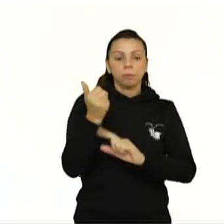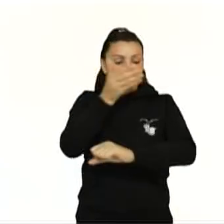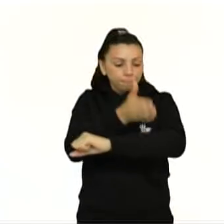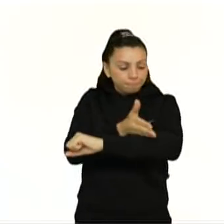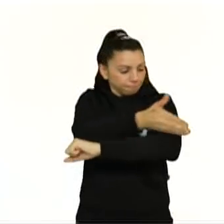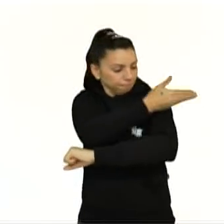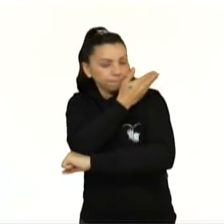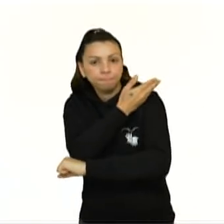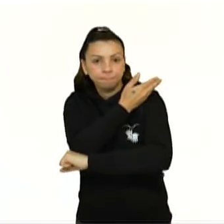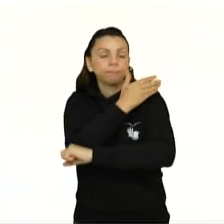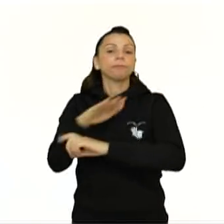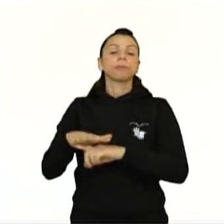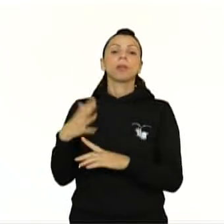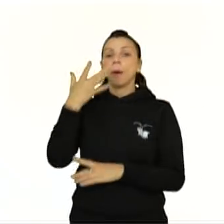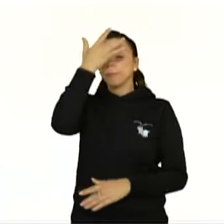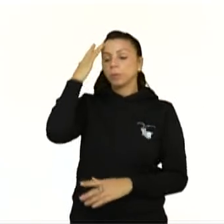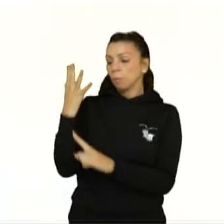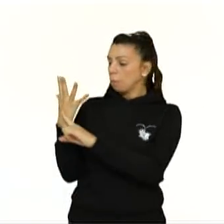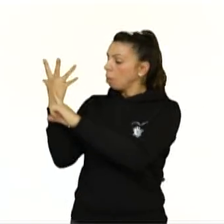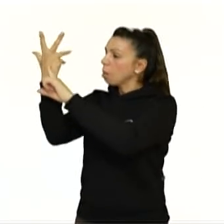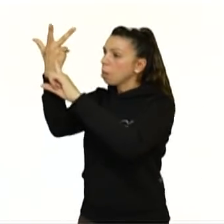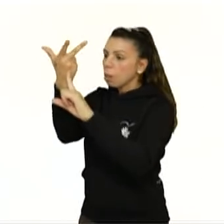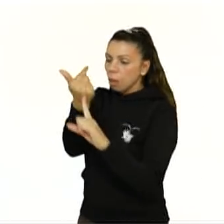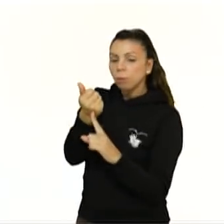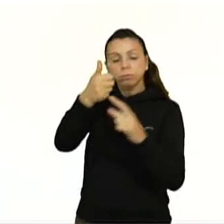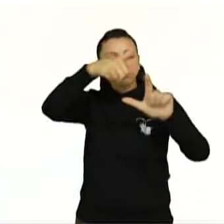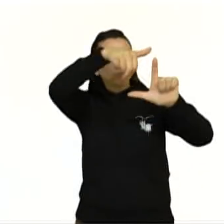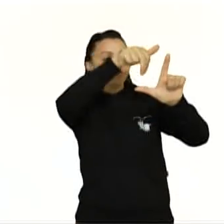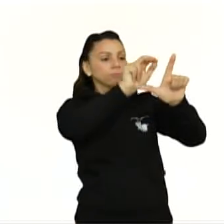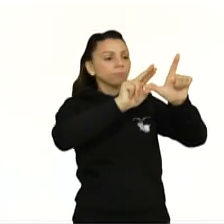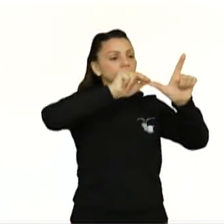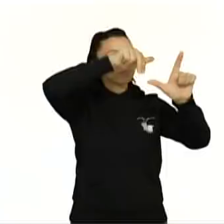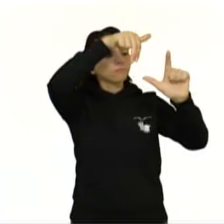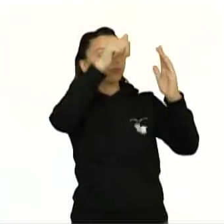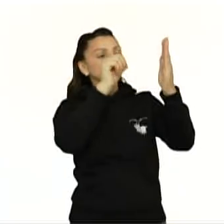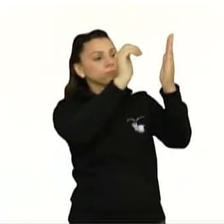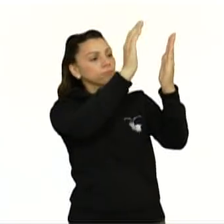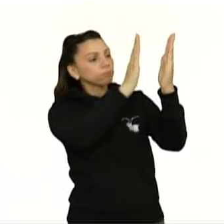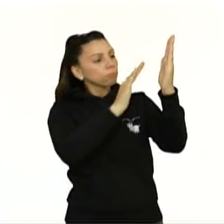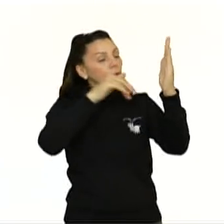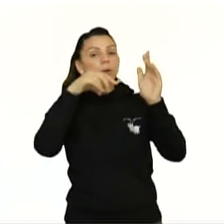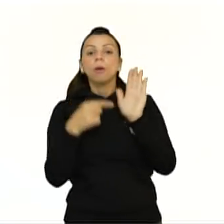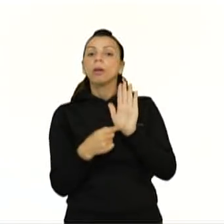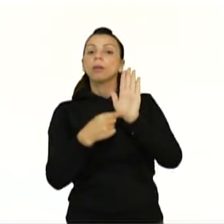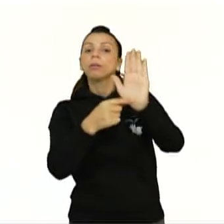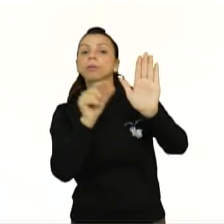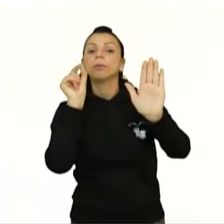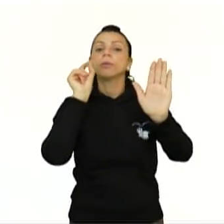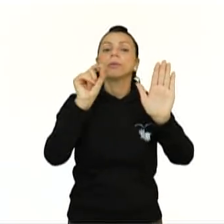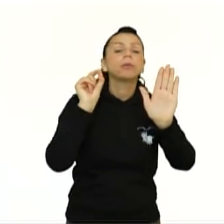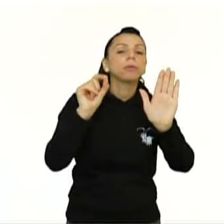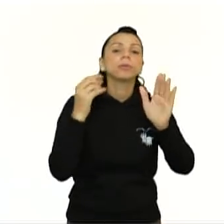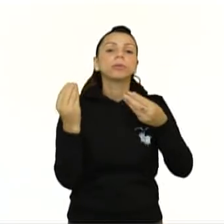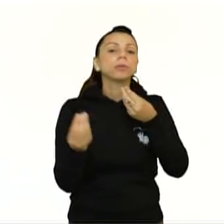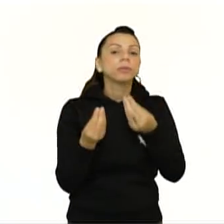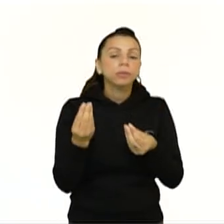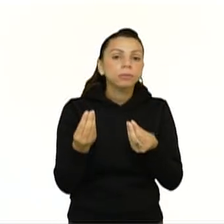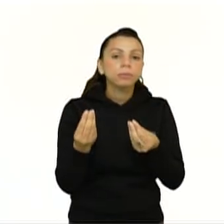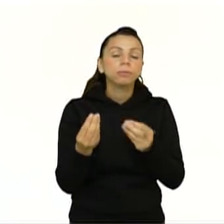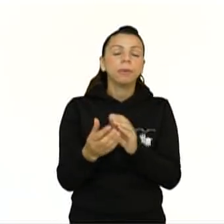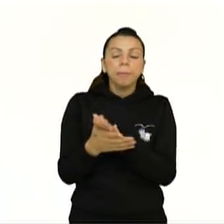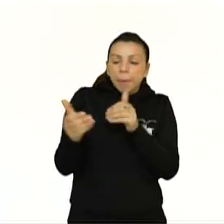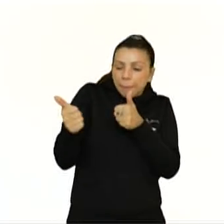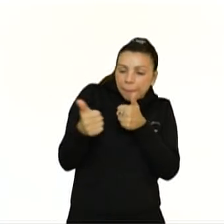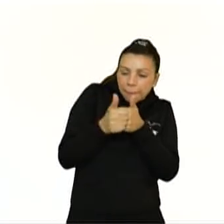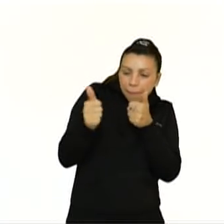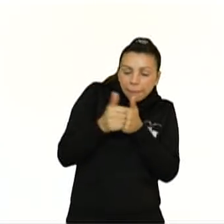momento pré-histórico, né? O artista pré-histórico pintava, então, animais tentando fazer uma representação muito